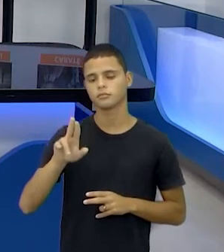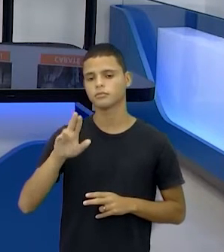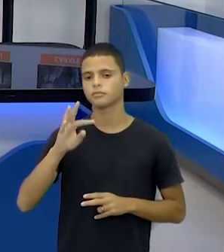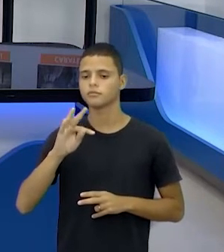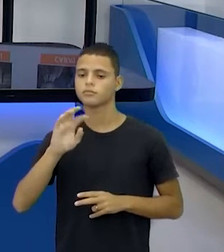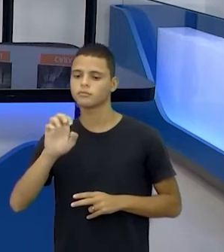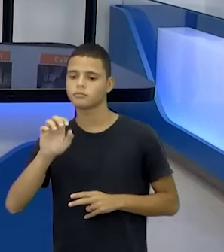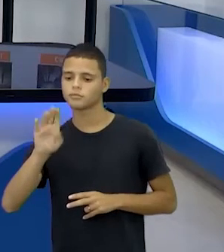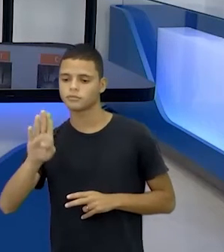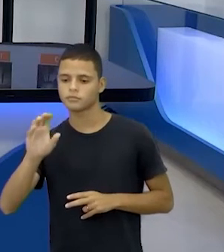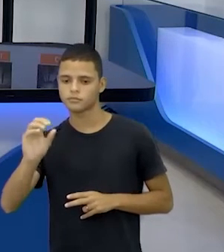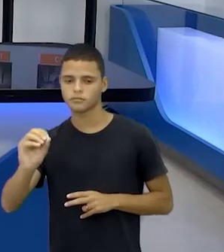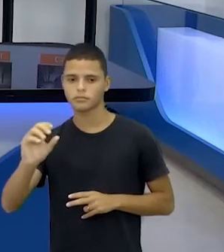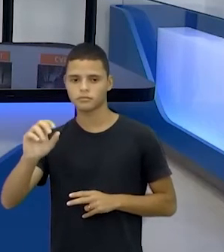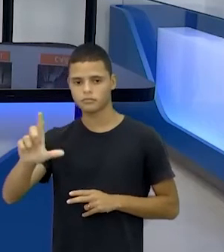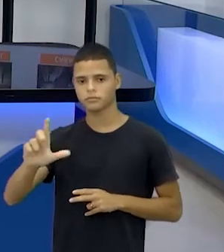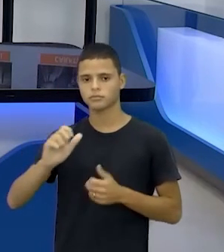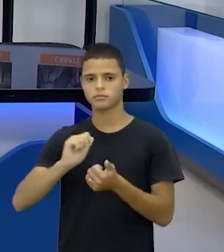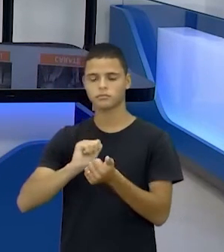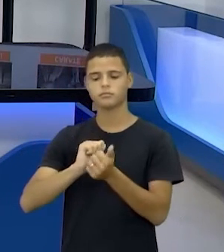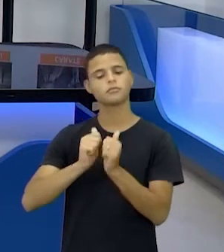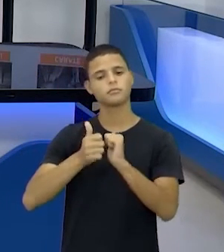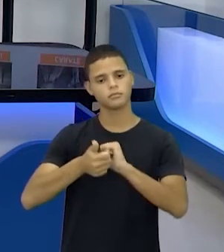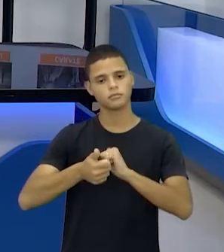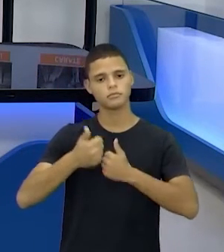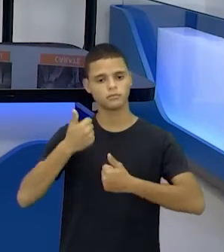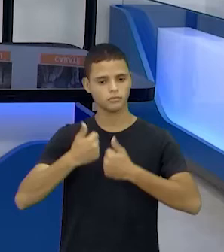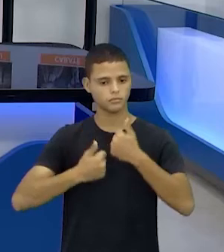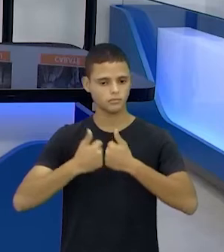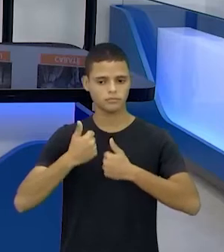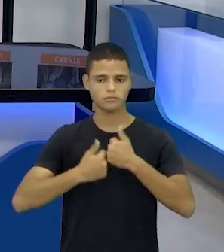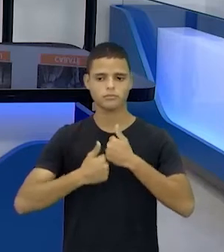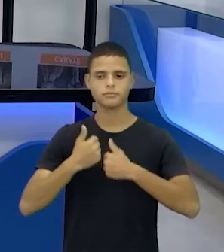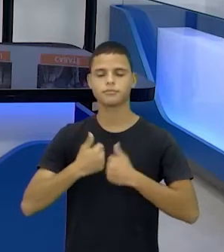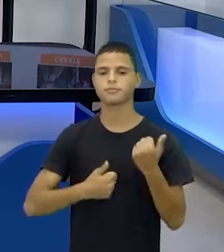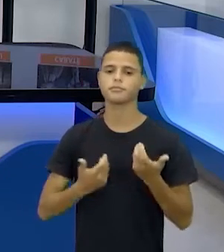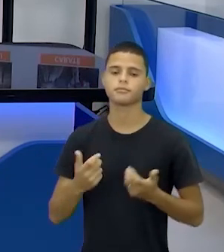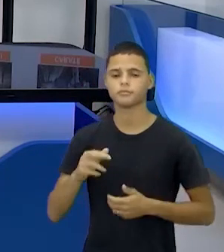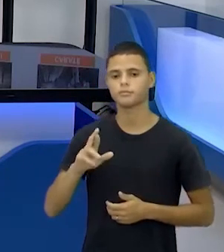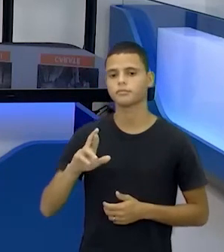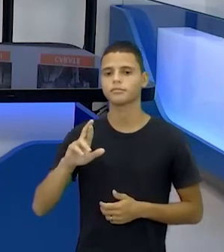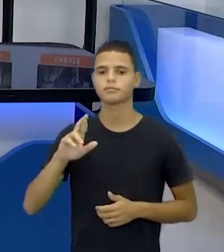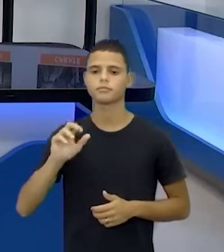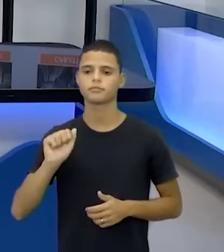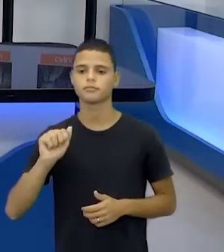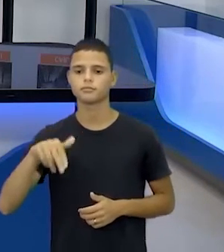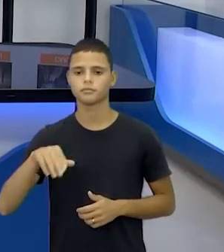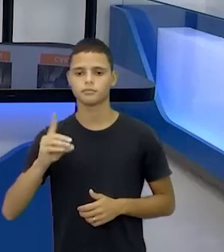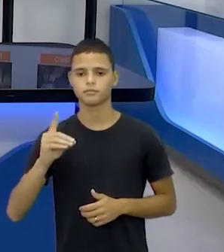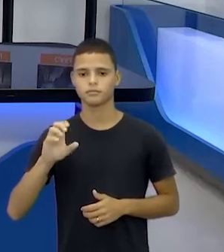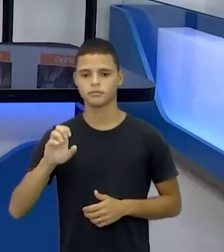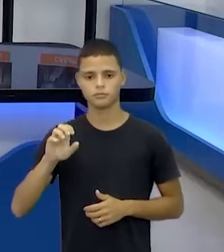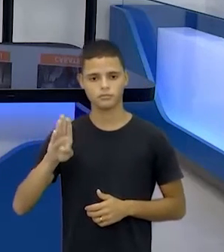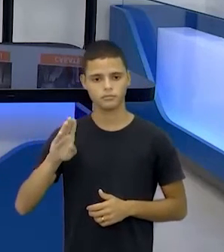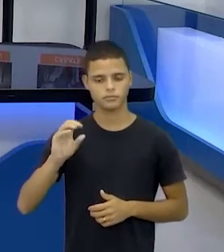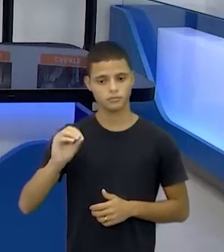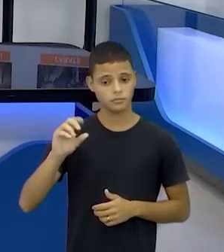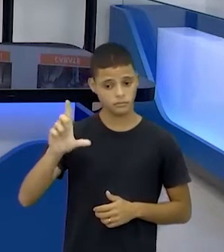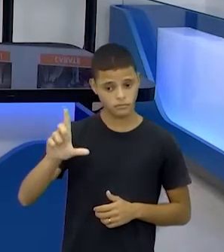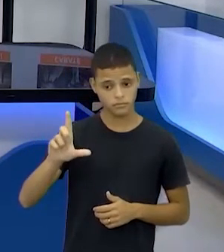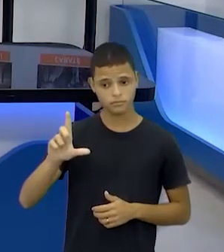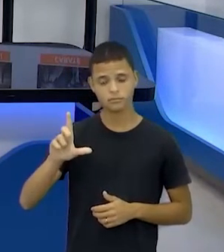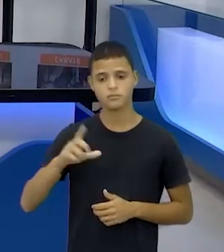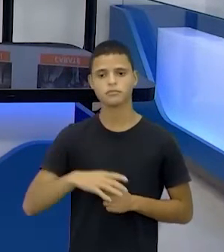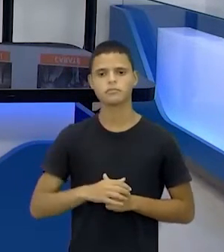que a portuguesou, virou futebol, igual voleibol, igual português, handebol, né? Você sabe, ó, a gente tem 1 minuto, eu vou falar uma brincadeira